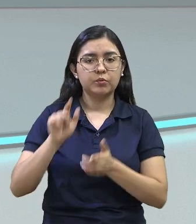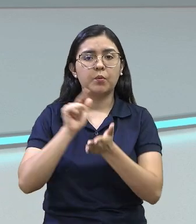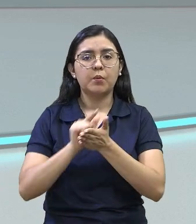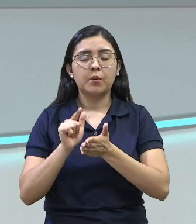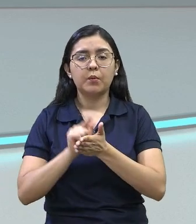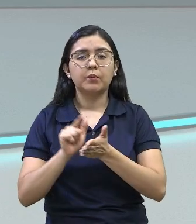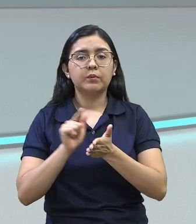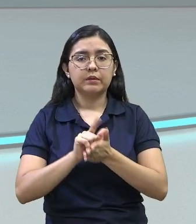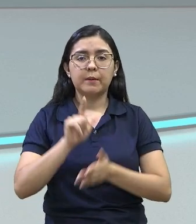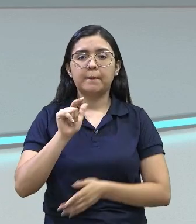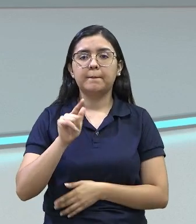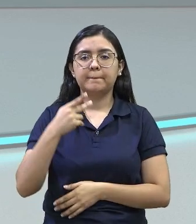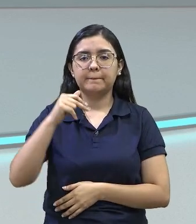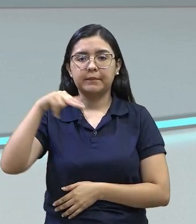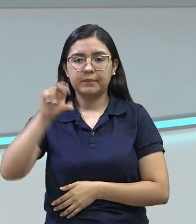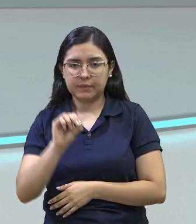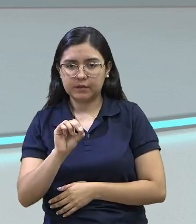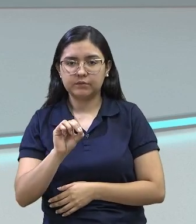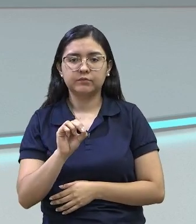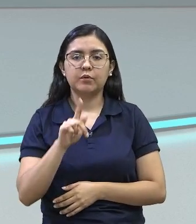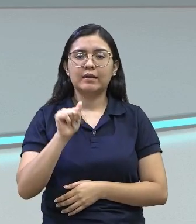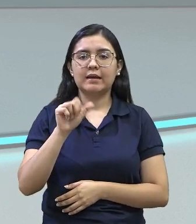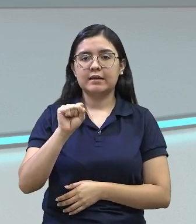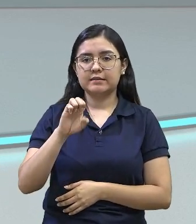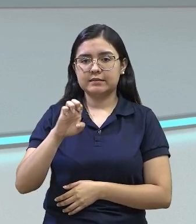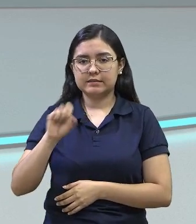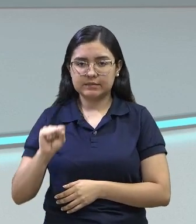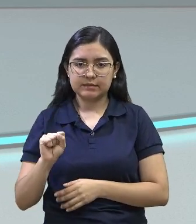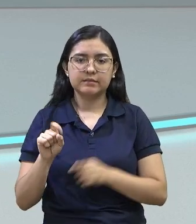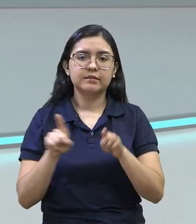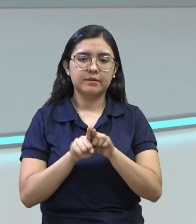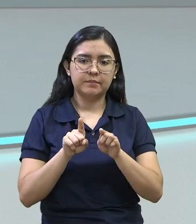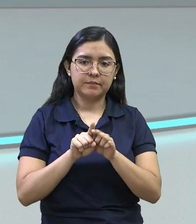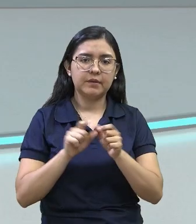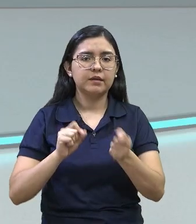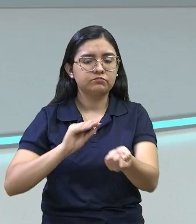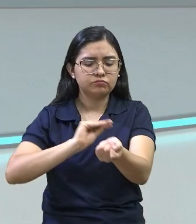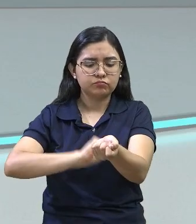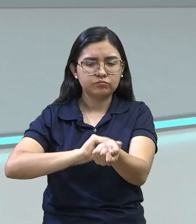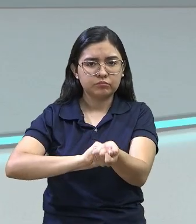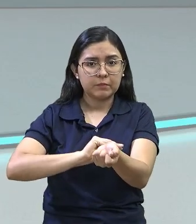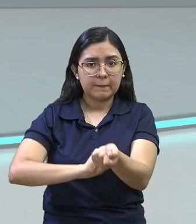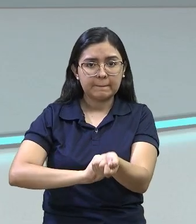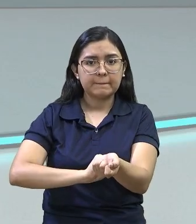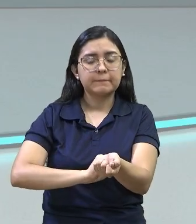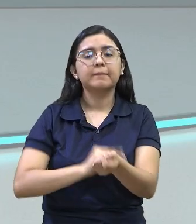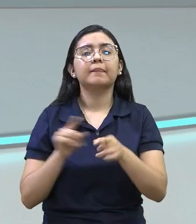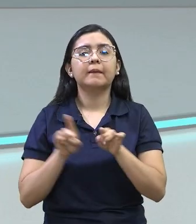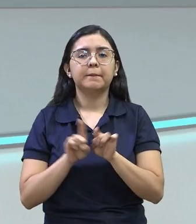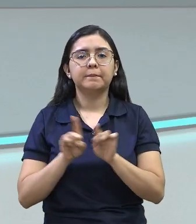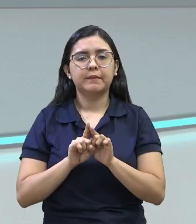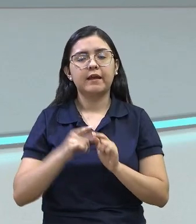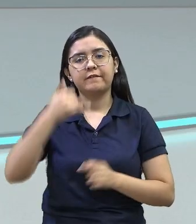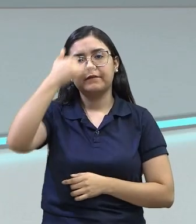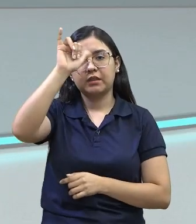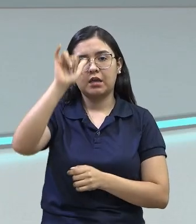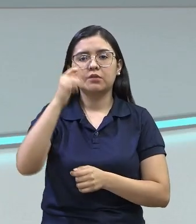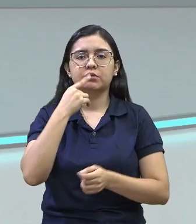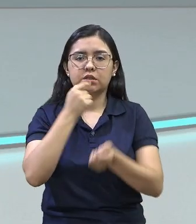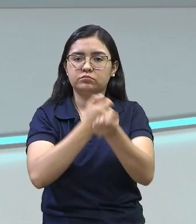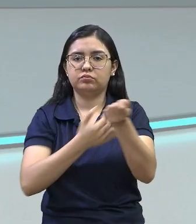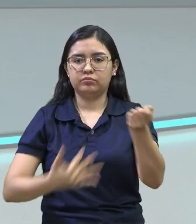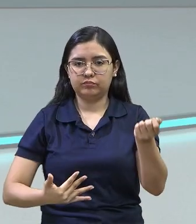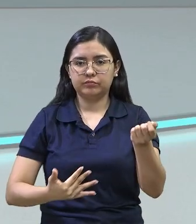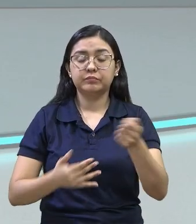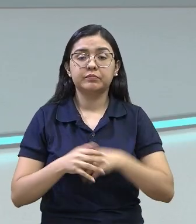gaze, aperta, né, comprime bem para evitar que o sangue continue extravasando mais. E